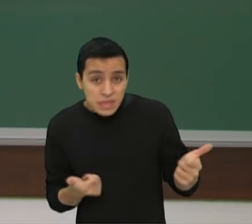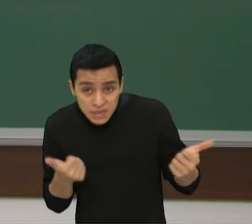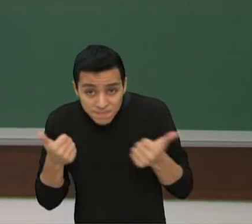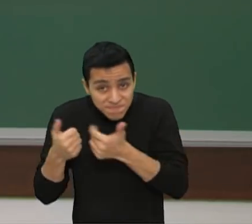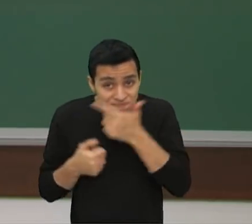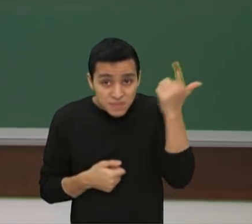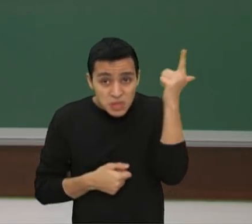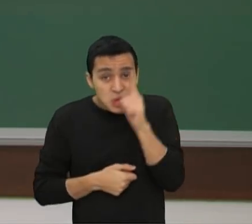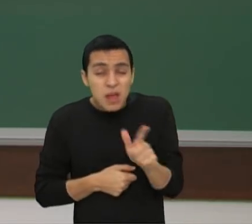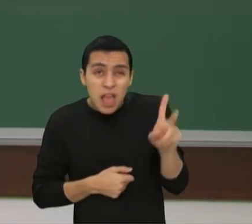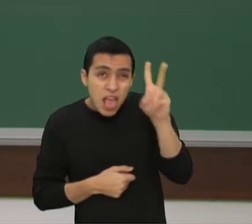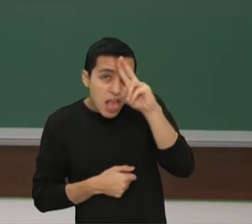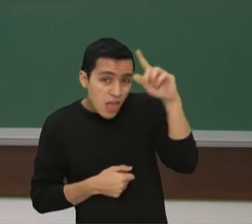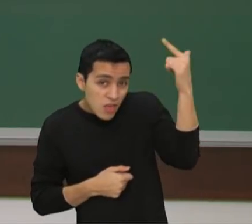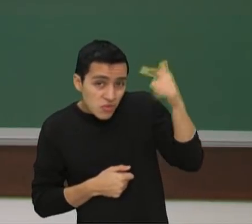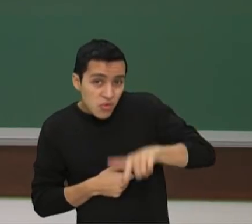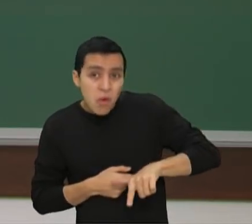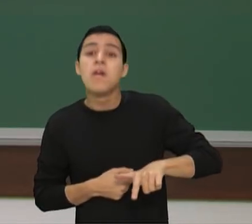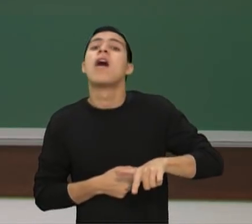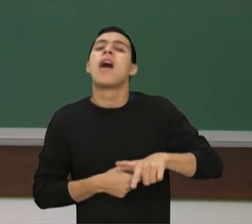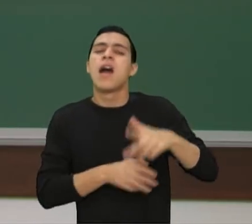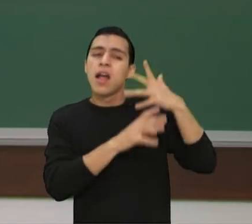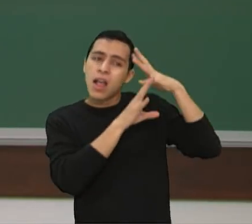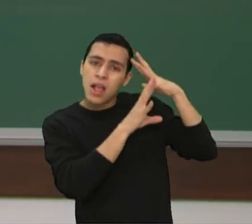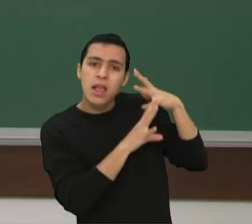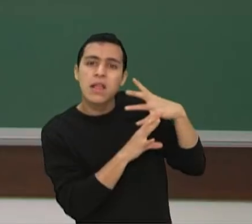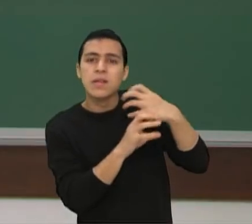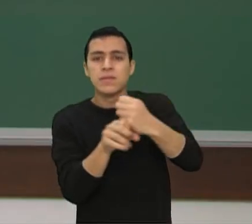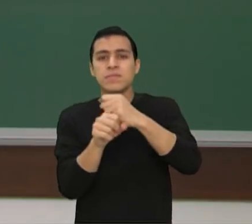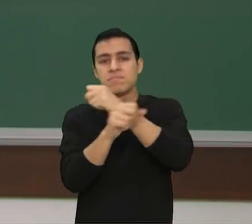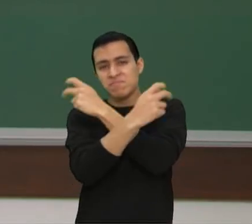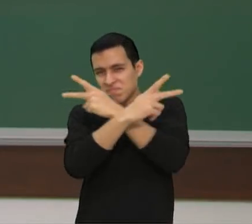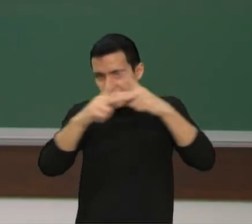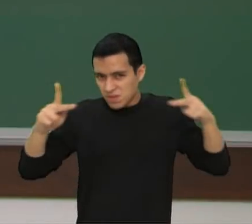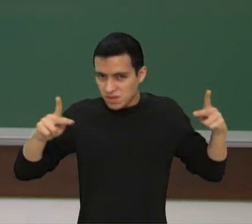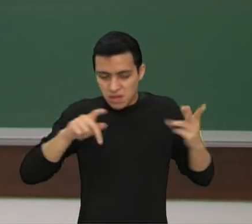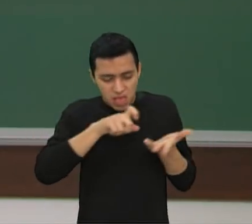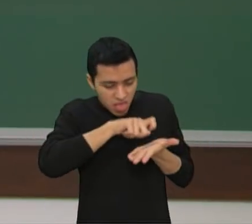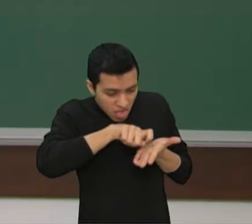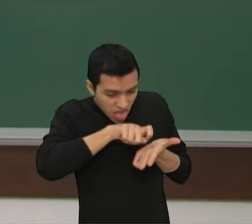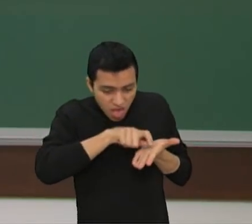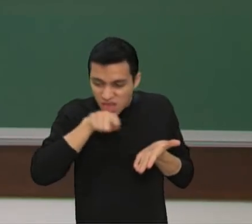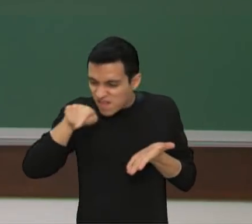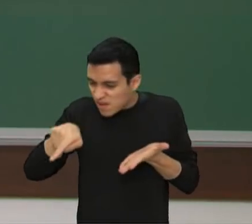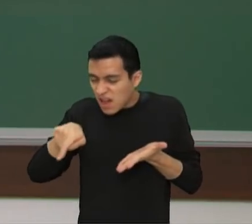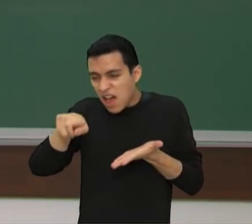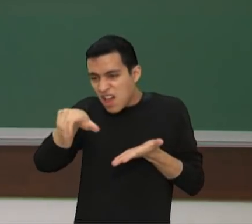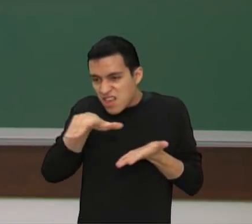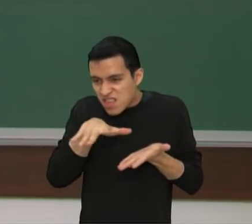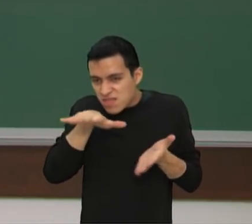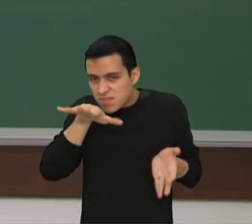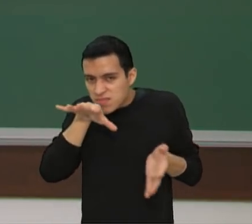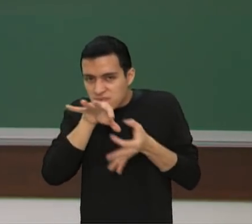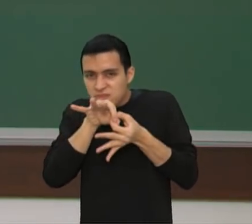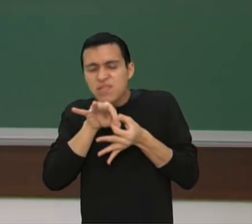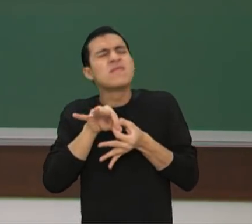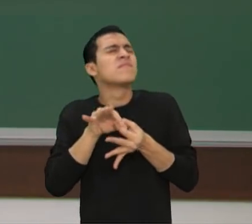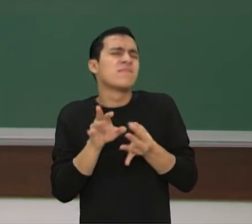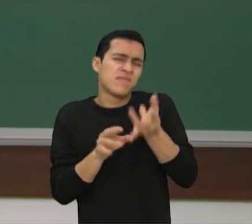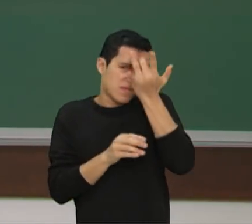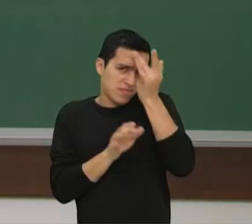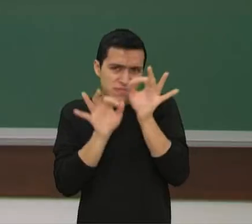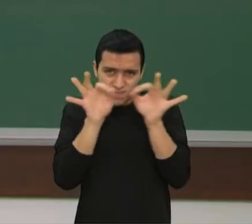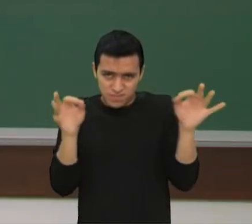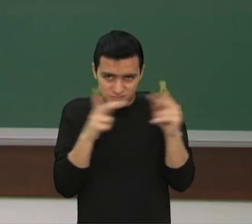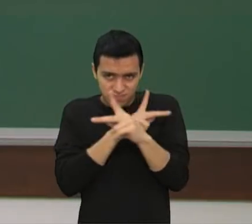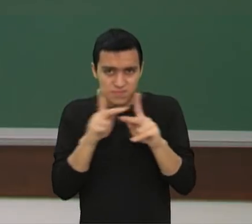Conseguiram, pessoal, relembrar ou rever o que você já tem aí nas anotações para responder essa atividade? Acho que sim, né? Ficou bem simples e bem